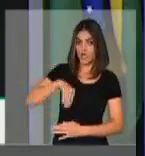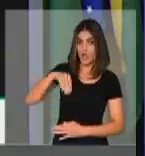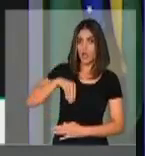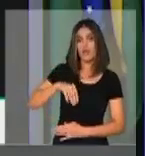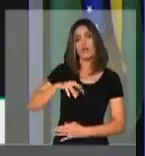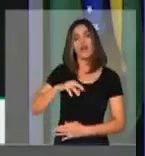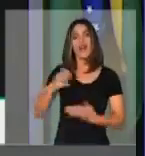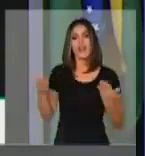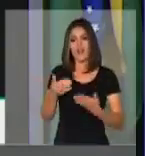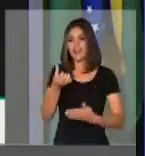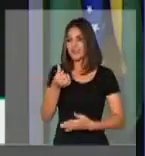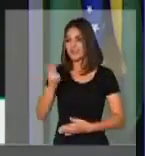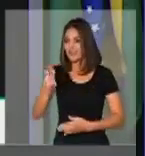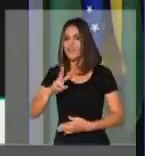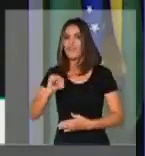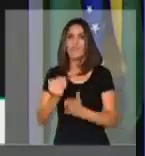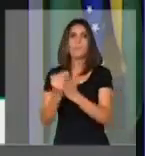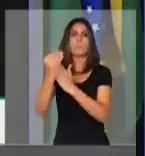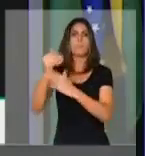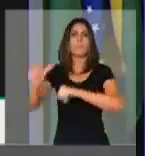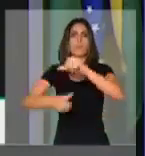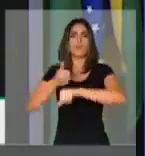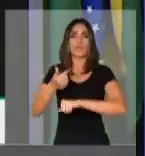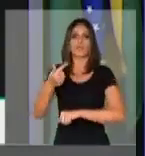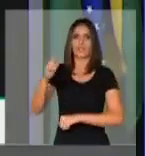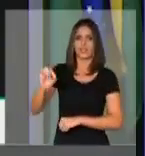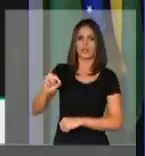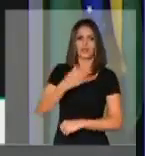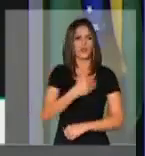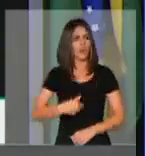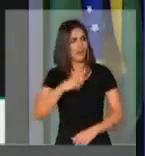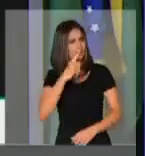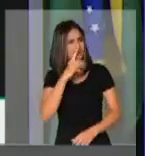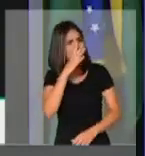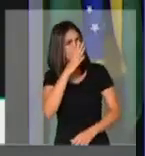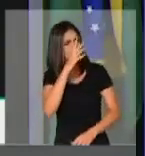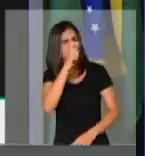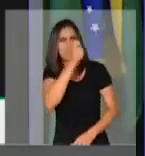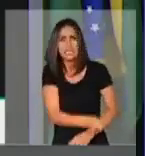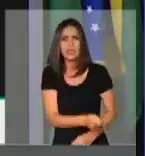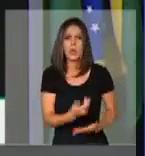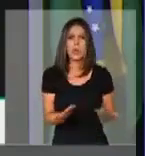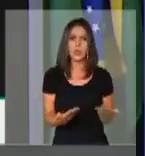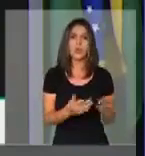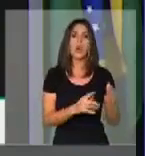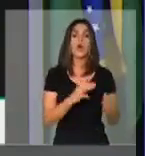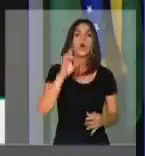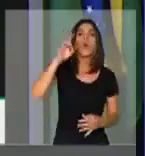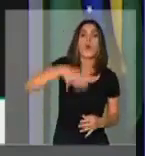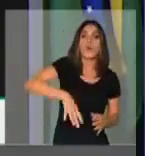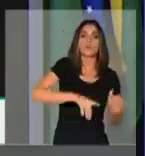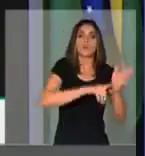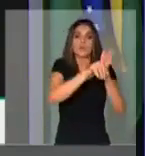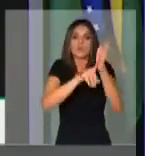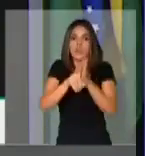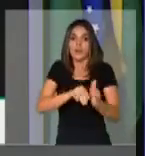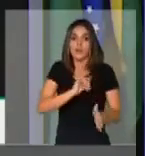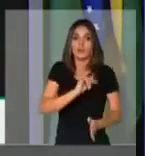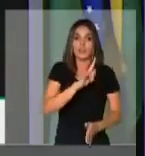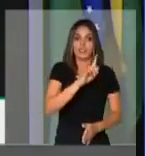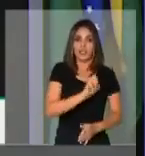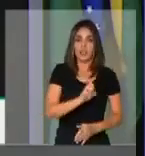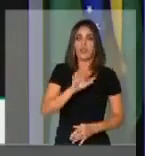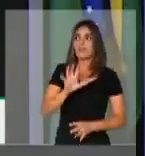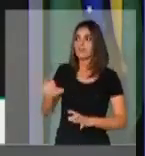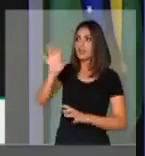de 65 para 70 anos de idade, o governo não está sendo muito rigoroso. Afinal, no último censo do IBGE, os estados da região